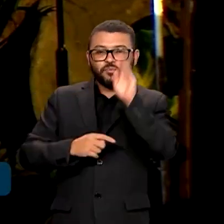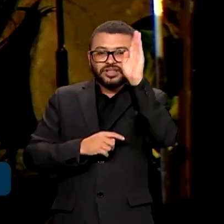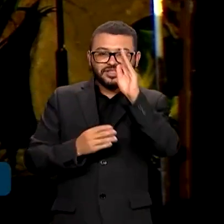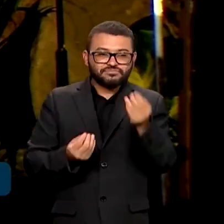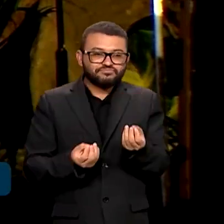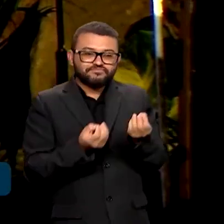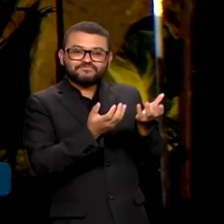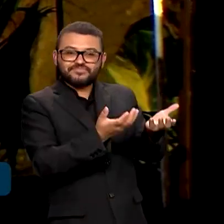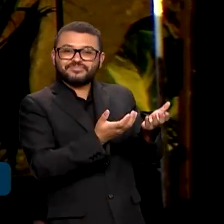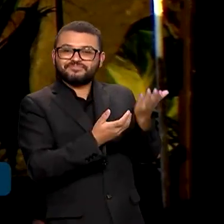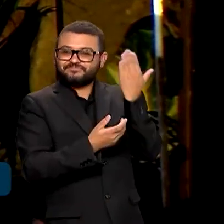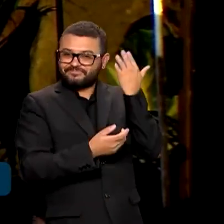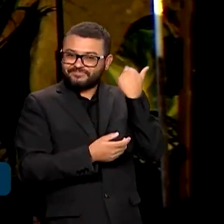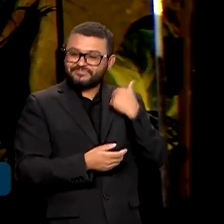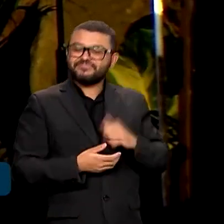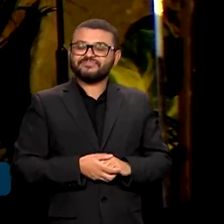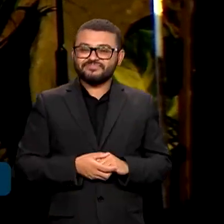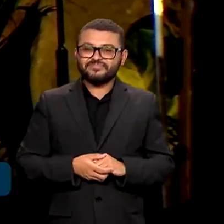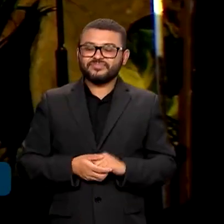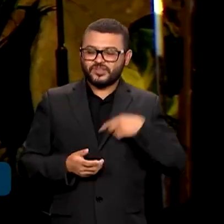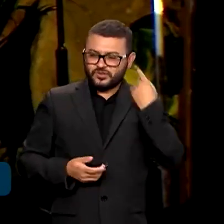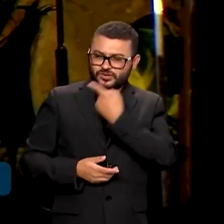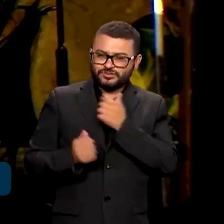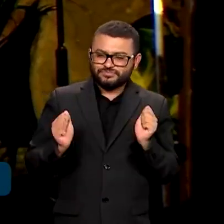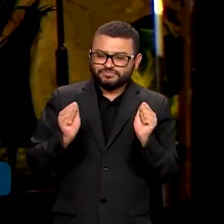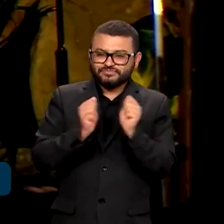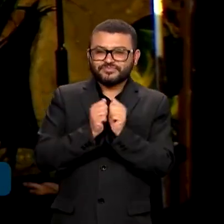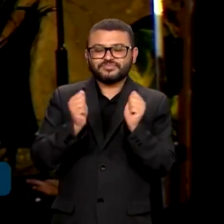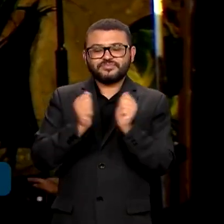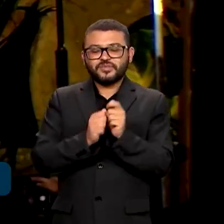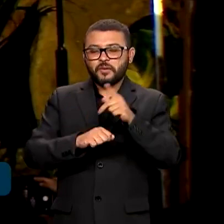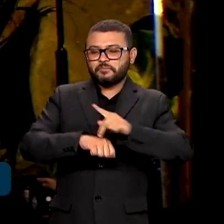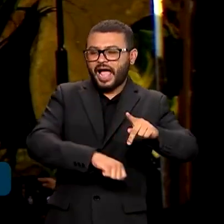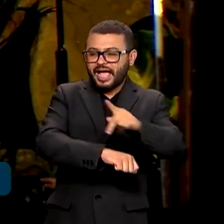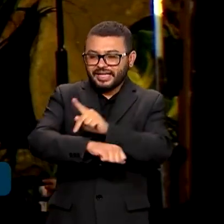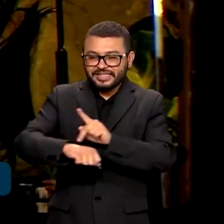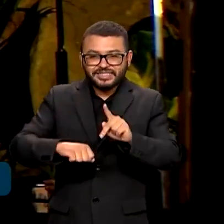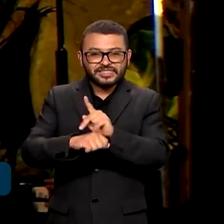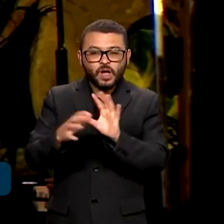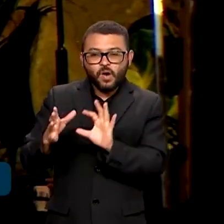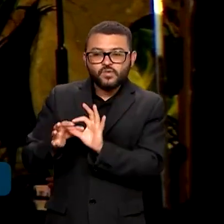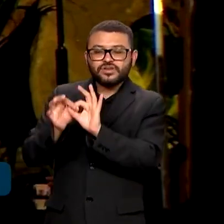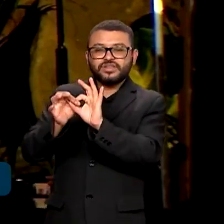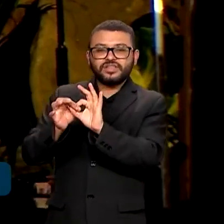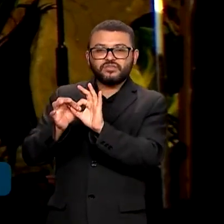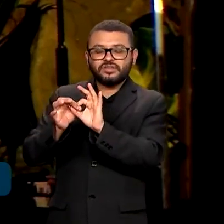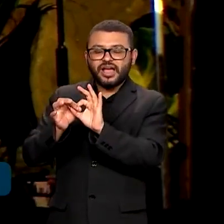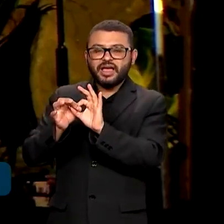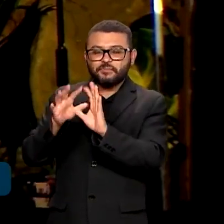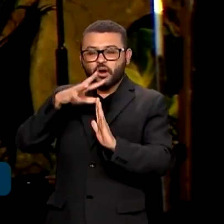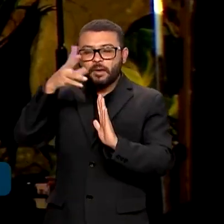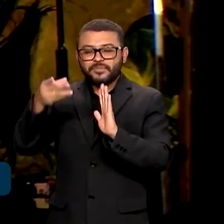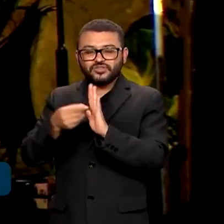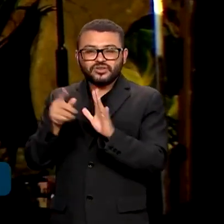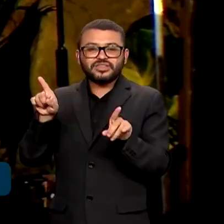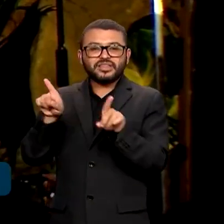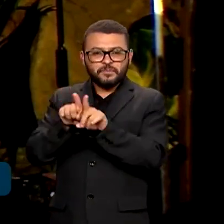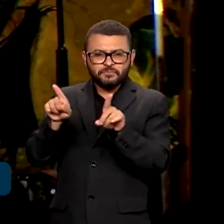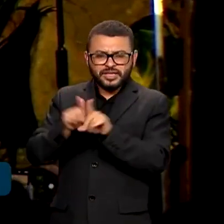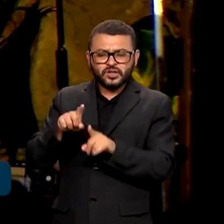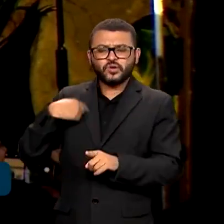brasileiro. E nós queremos, juntos com os países que compartilham a floresta amazônica,